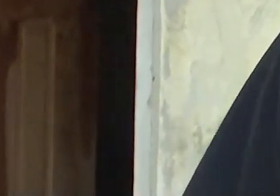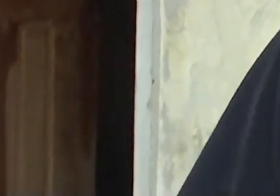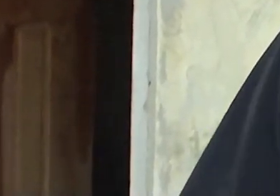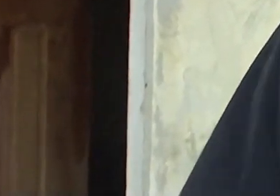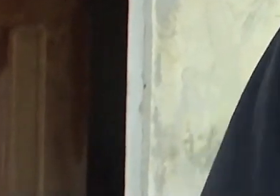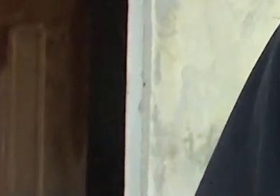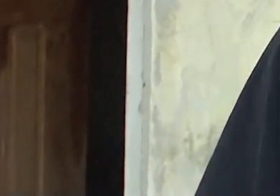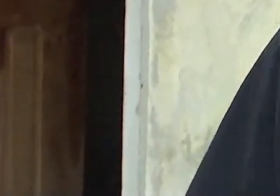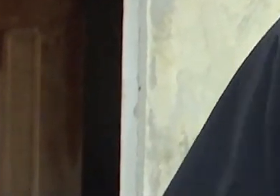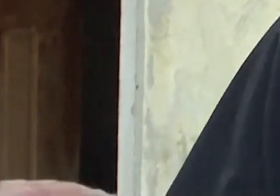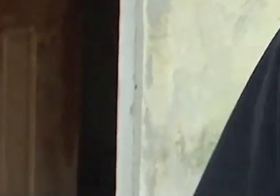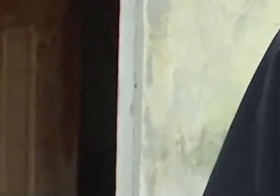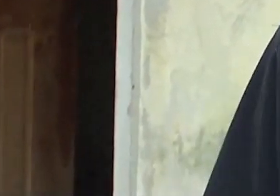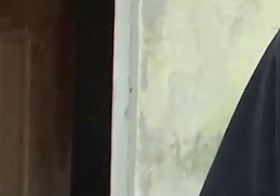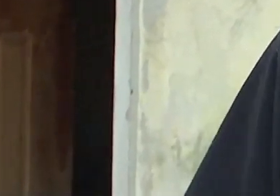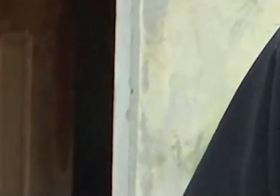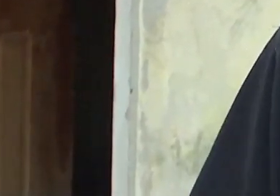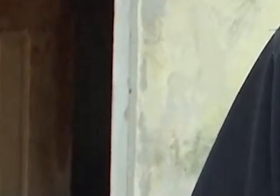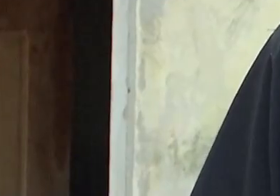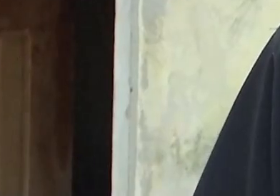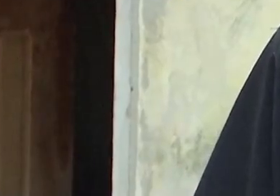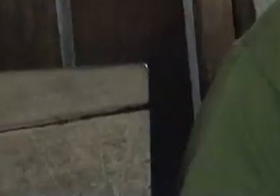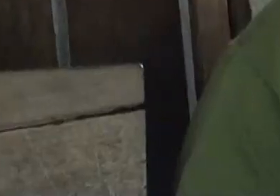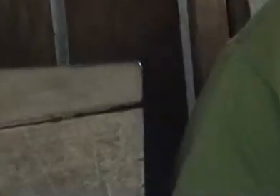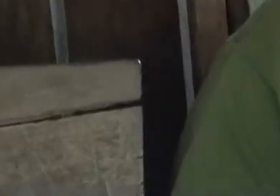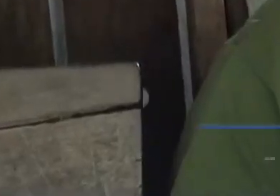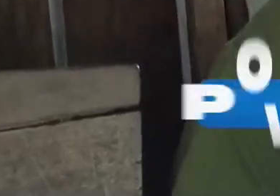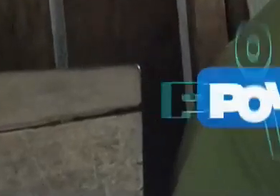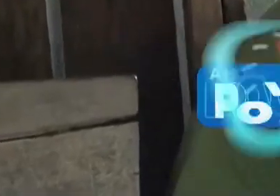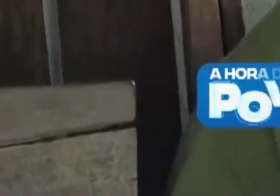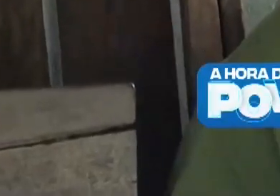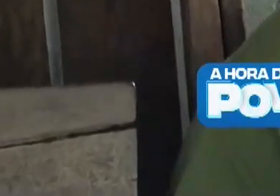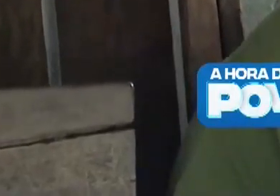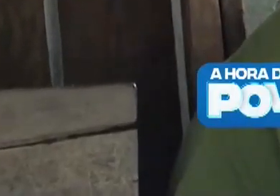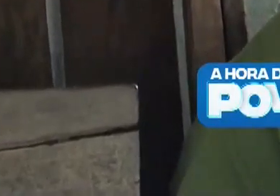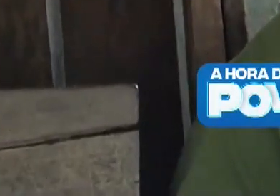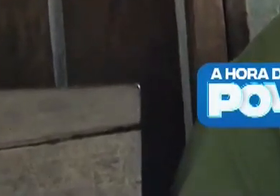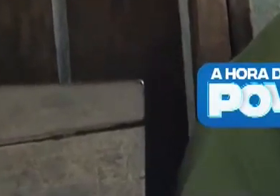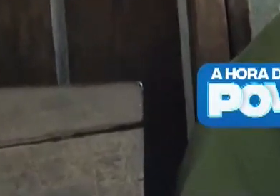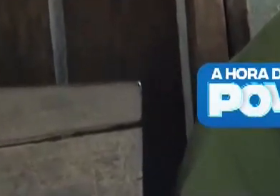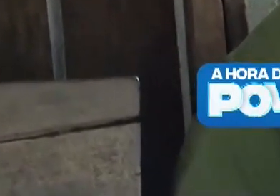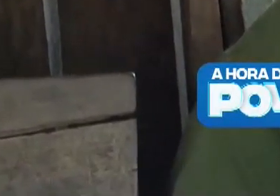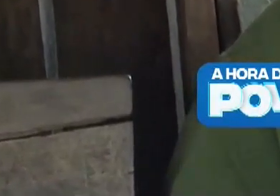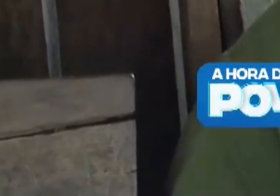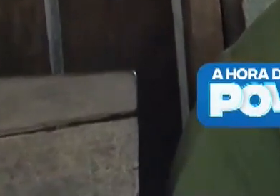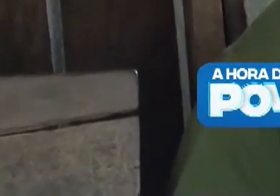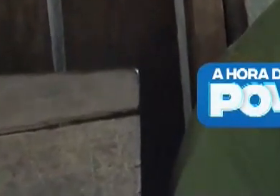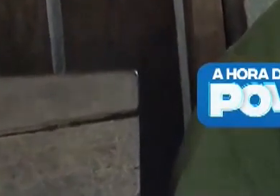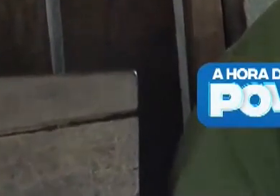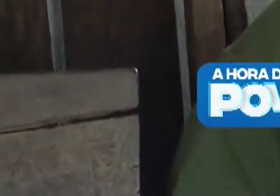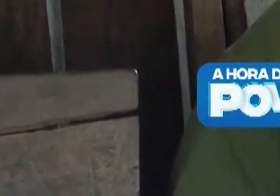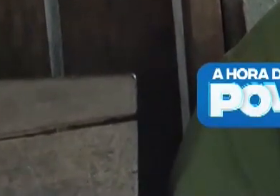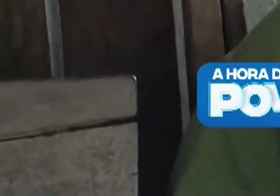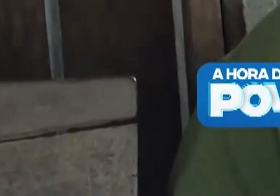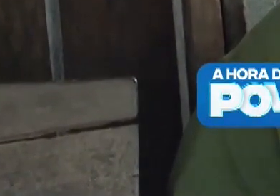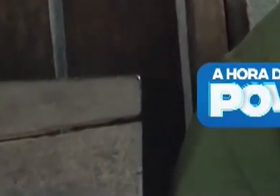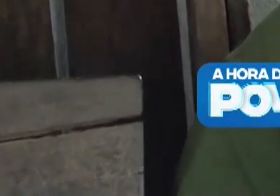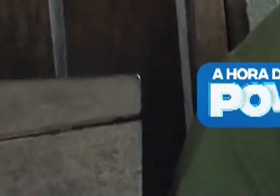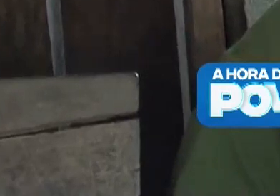dê muita saúde e força para tu viver. Dizer para ele ter força, né, e não desistir. E